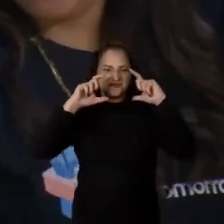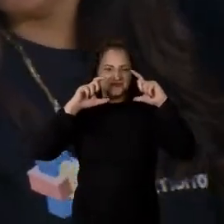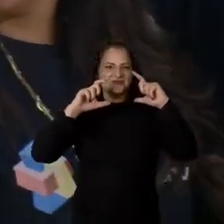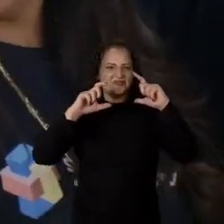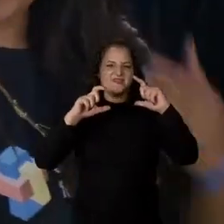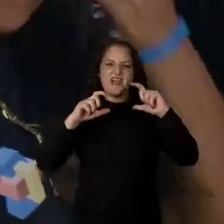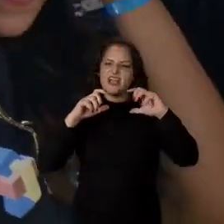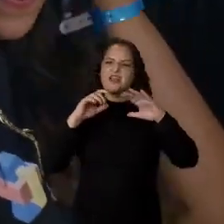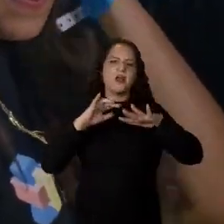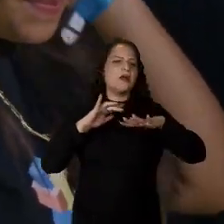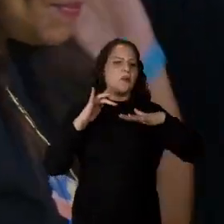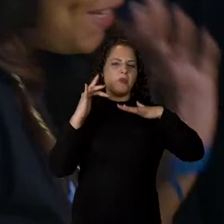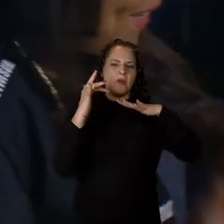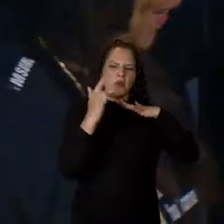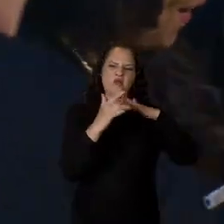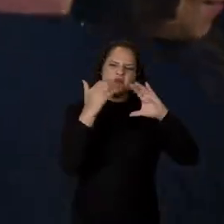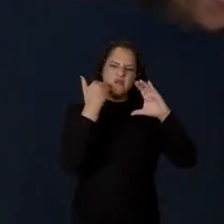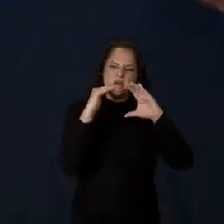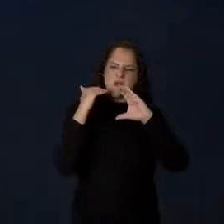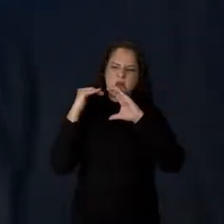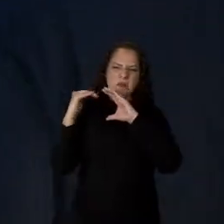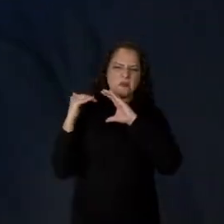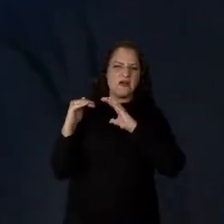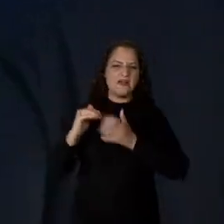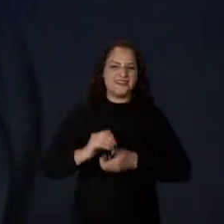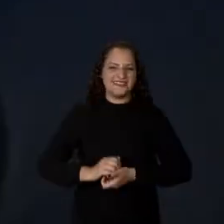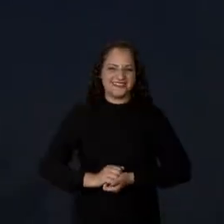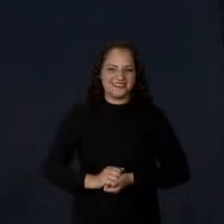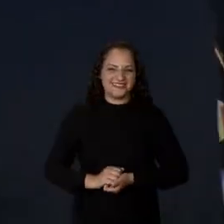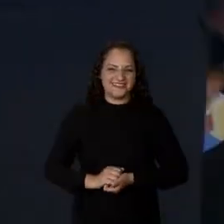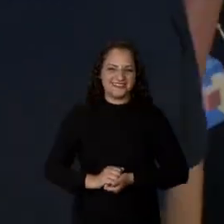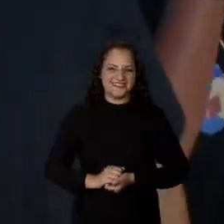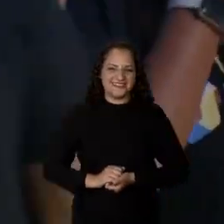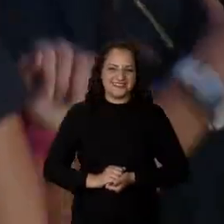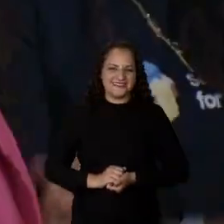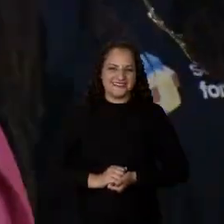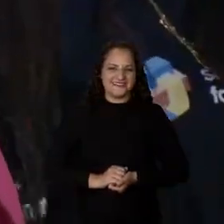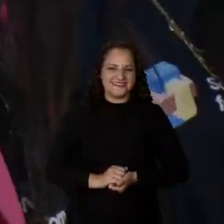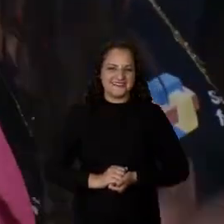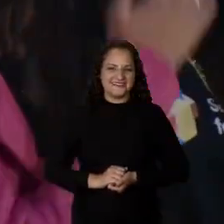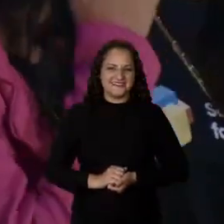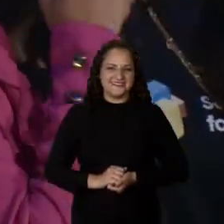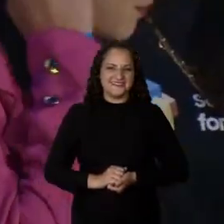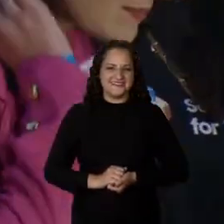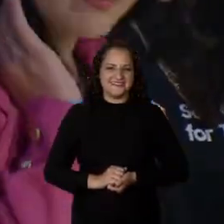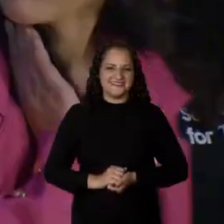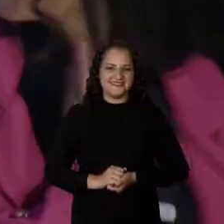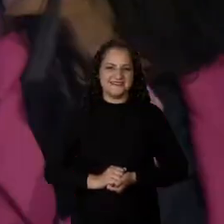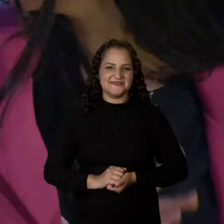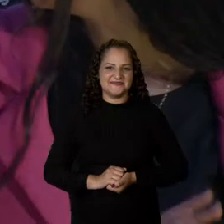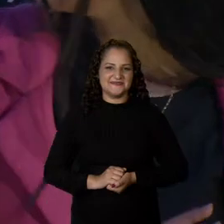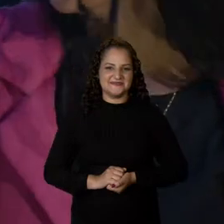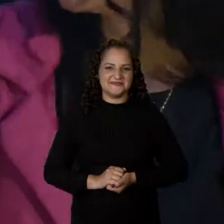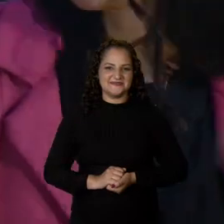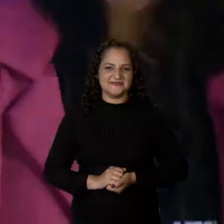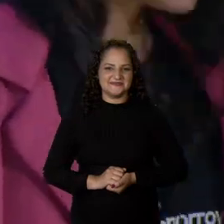Turbinem as redes sociais de vocês. Vem com a gente, o tempo de mudar. Chegou a hora